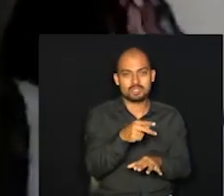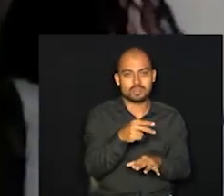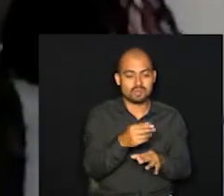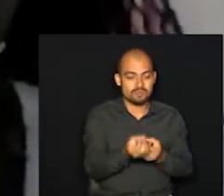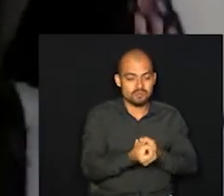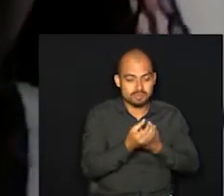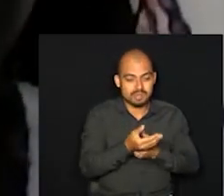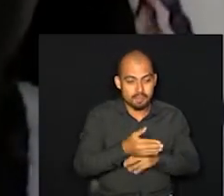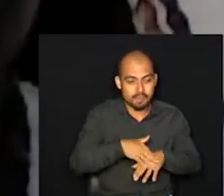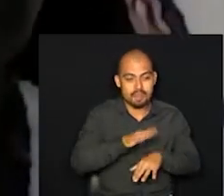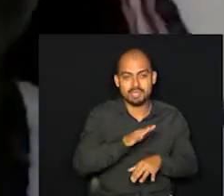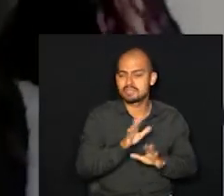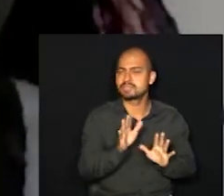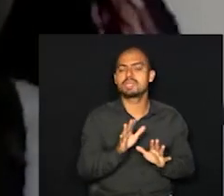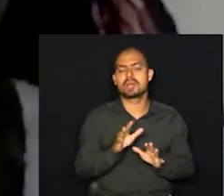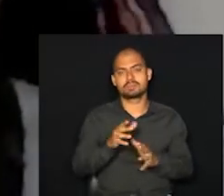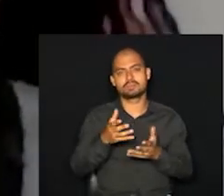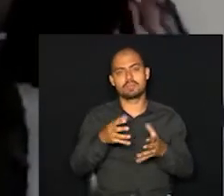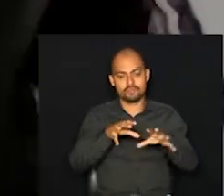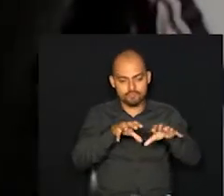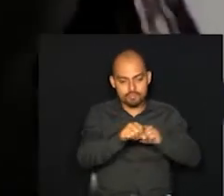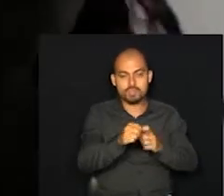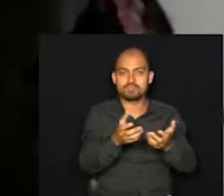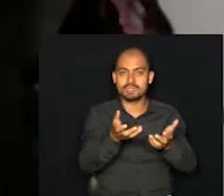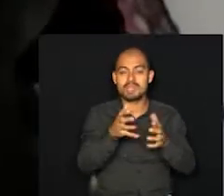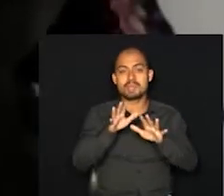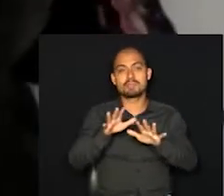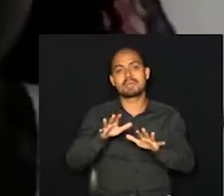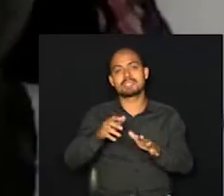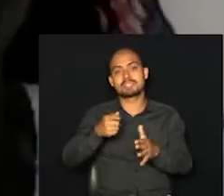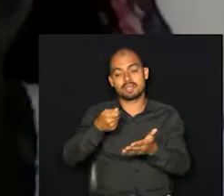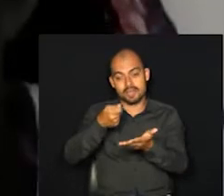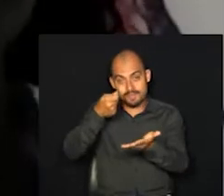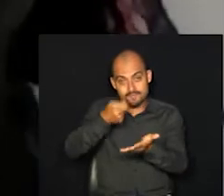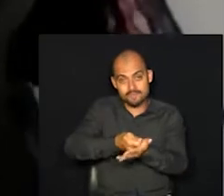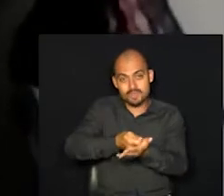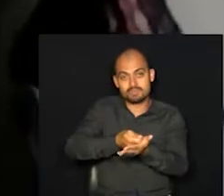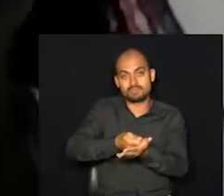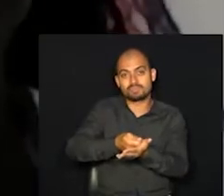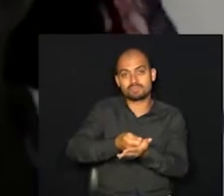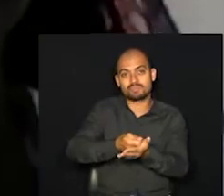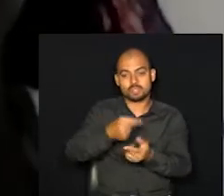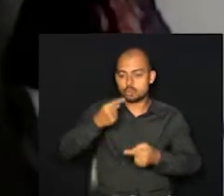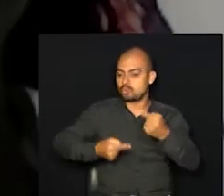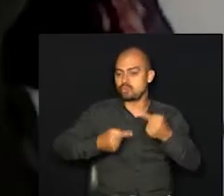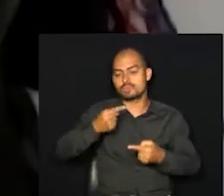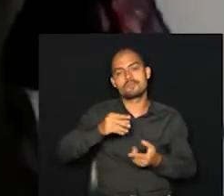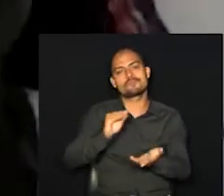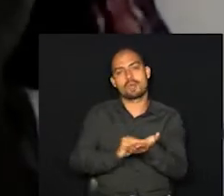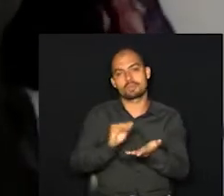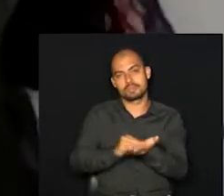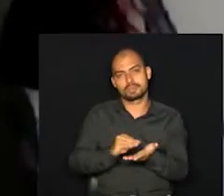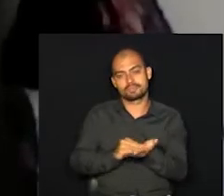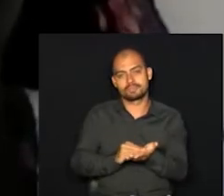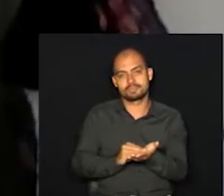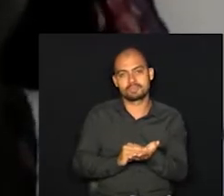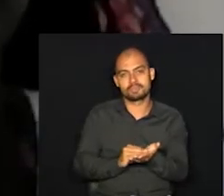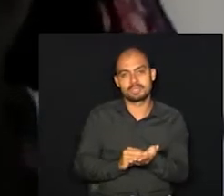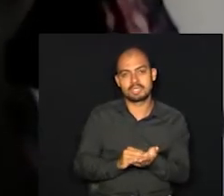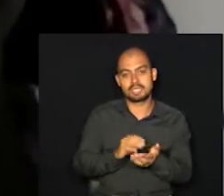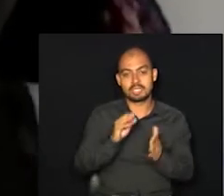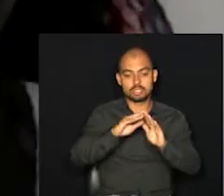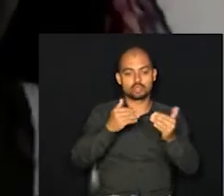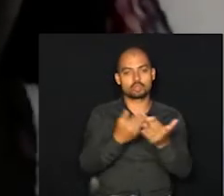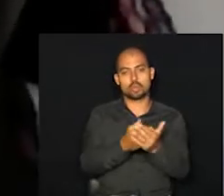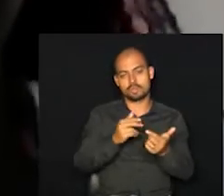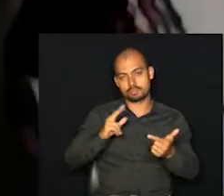Então, essa é uma questão que eu afirmo. Eu acho que essa coisa não é bem discutida nas escolas estaduais, municipais, particulares.